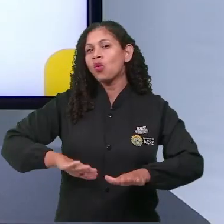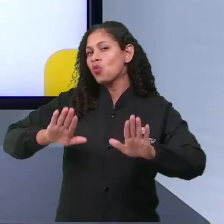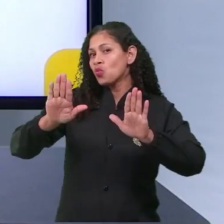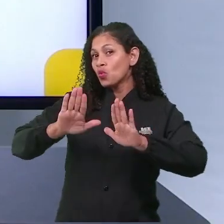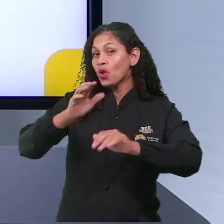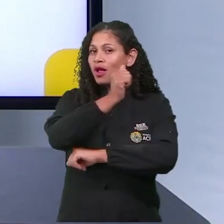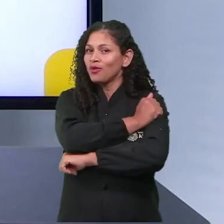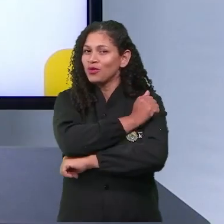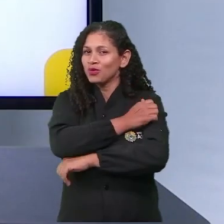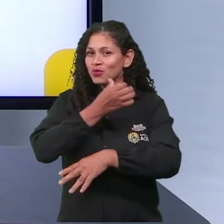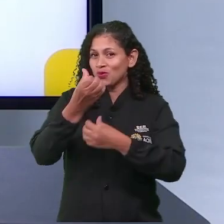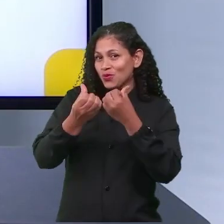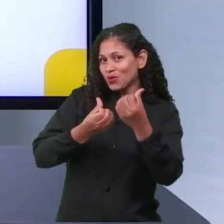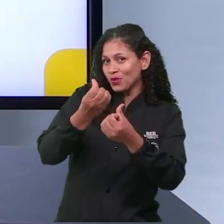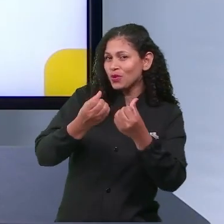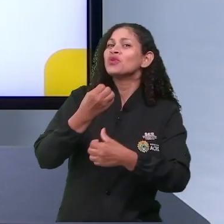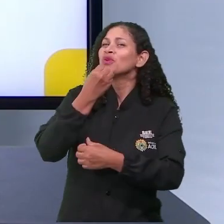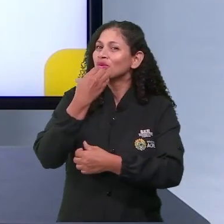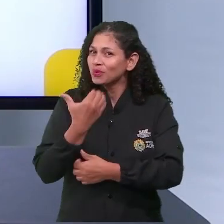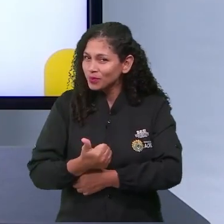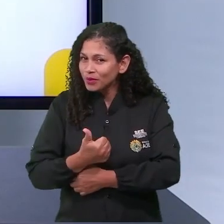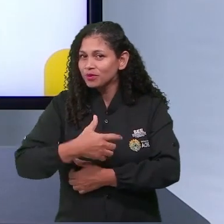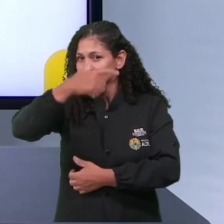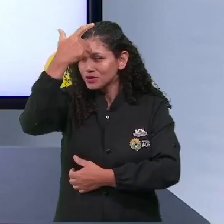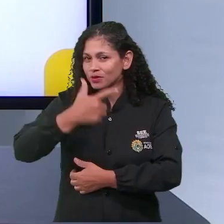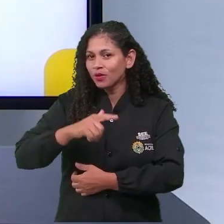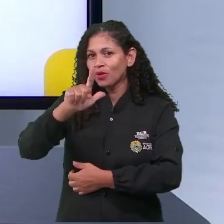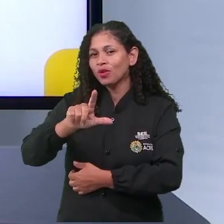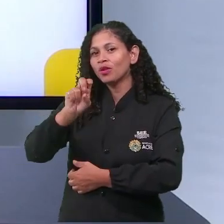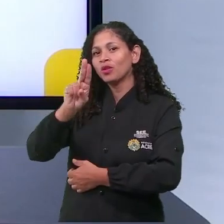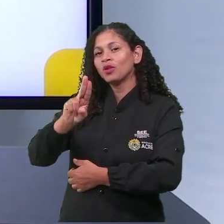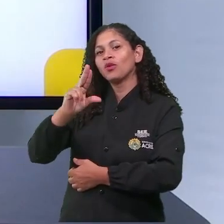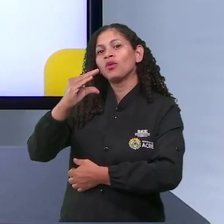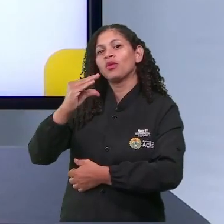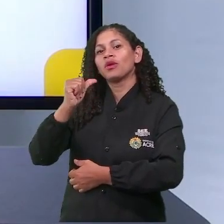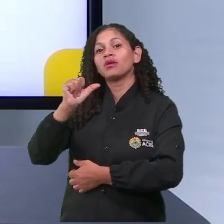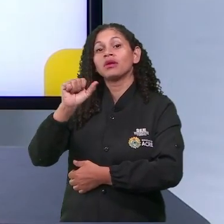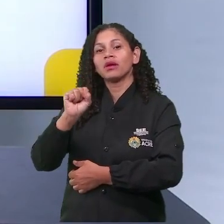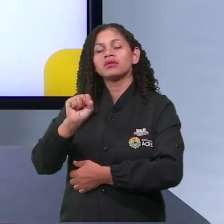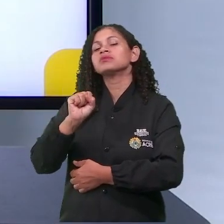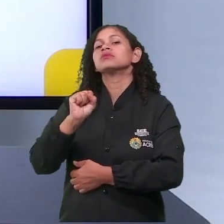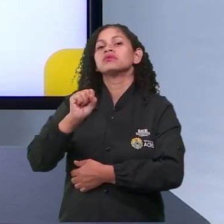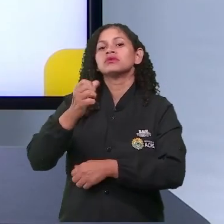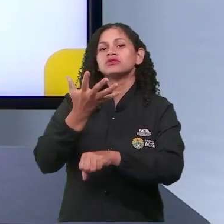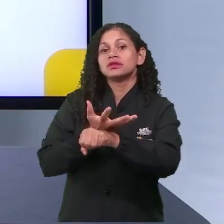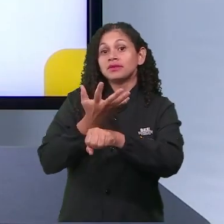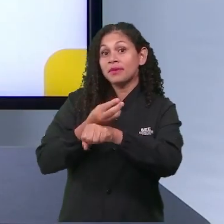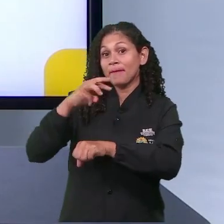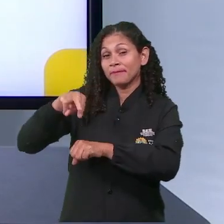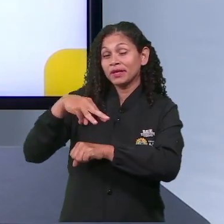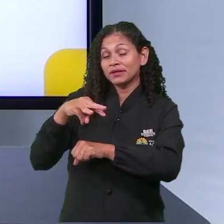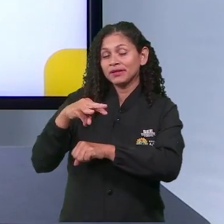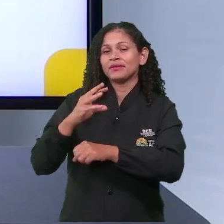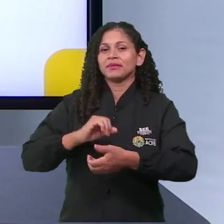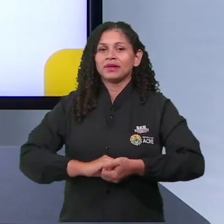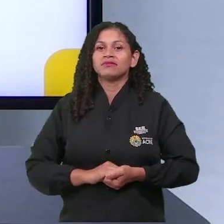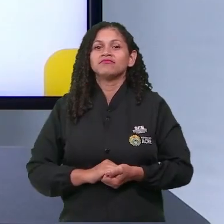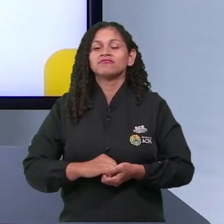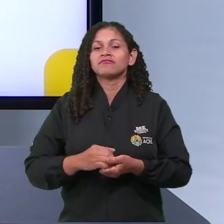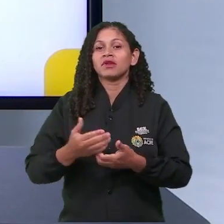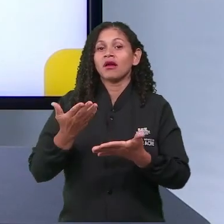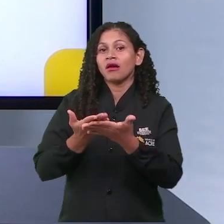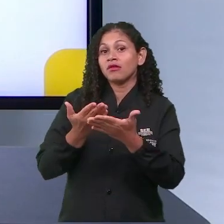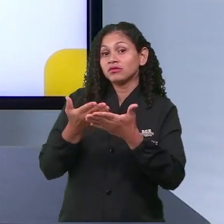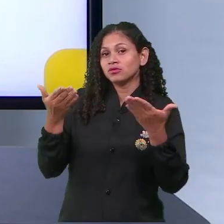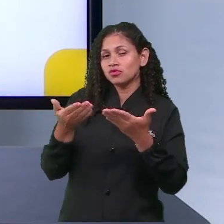Olá, estudante da EJA, tudo bem? Professor Lucas de Matemática aqui para mais uma aula. Nesta aula, nós vamos começar a falar um